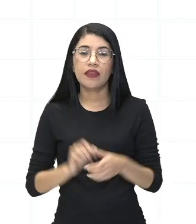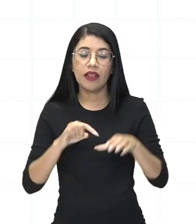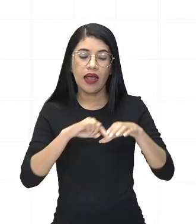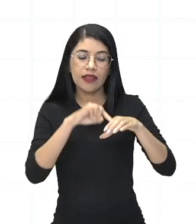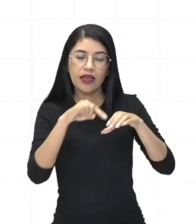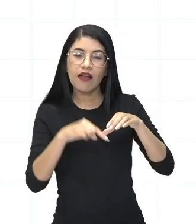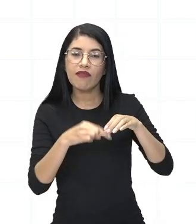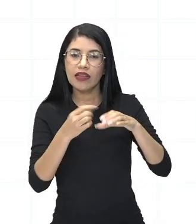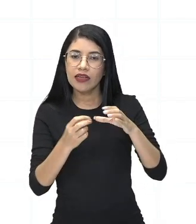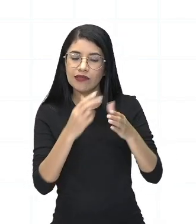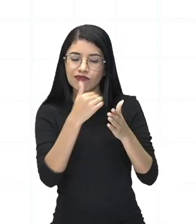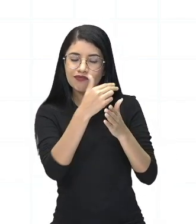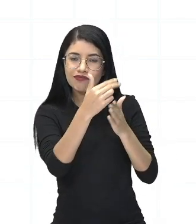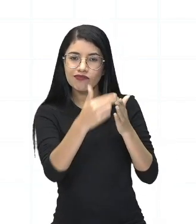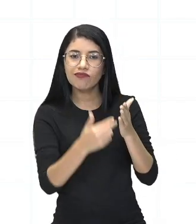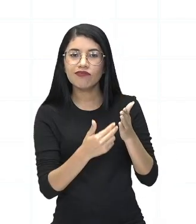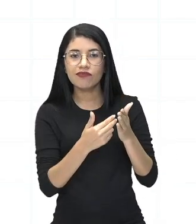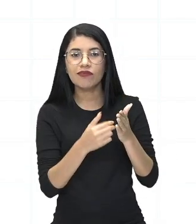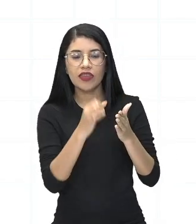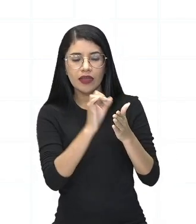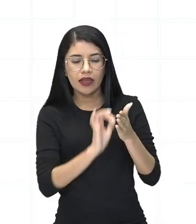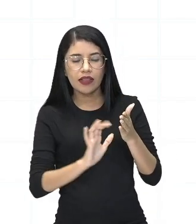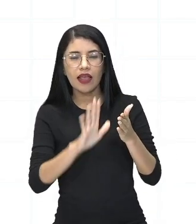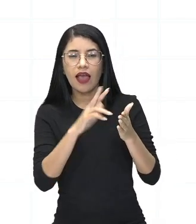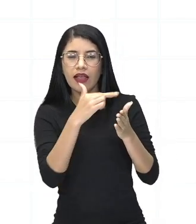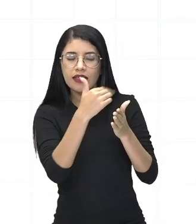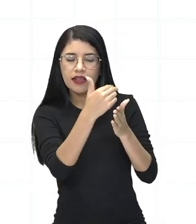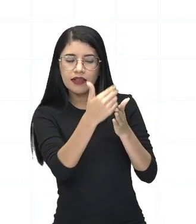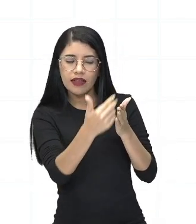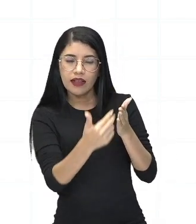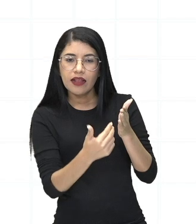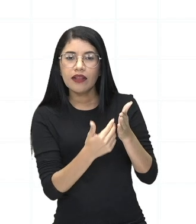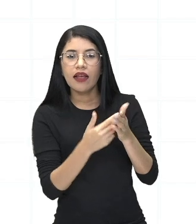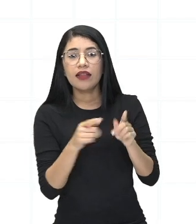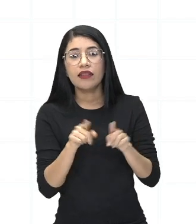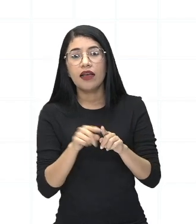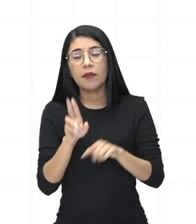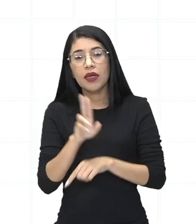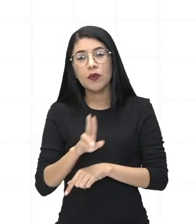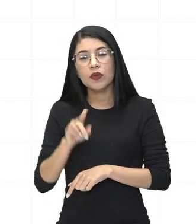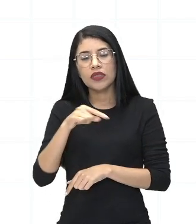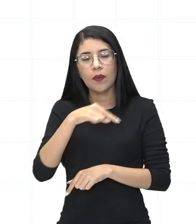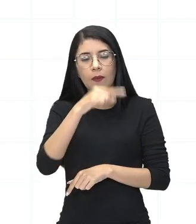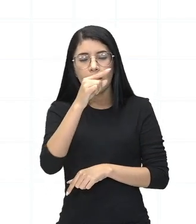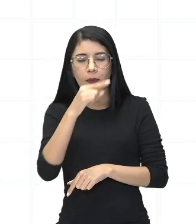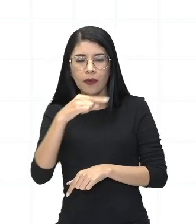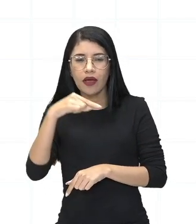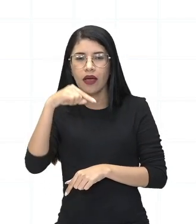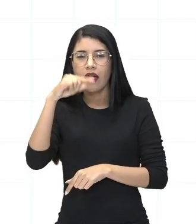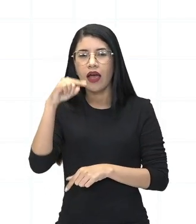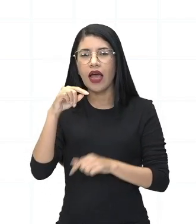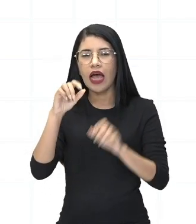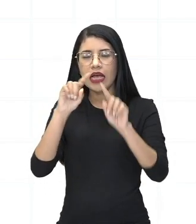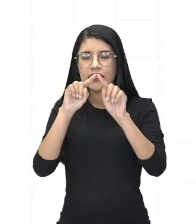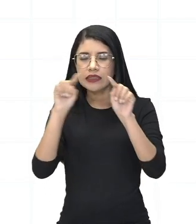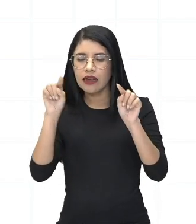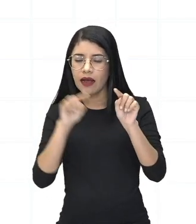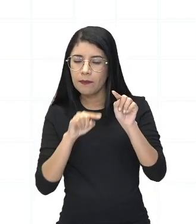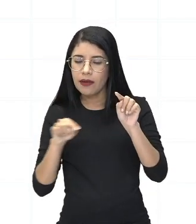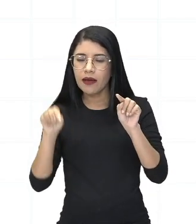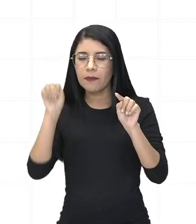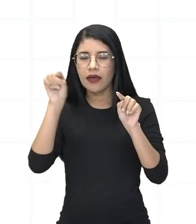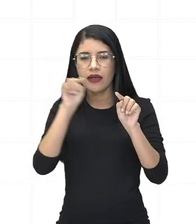tá bom? Então, imagens feitas nas paredes das cavernas, uso de linhas, traços e formas